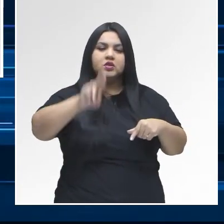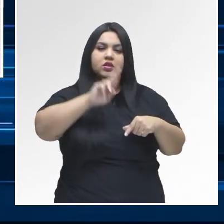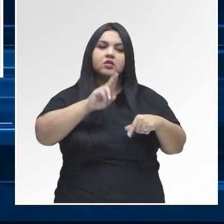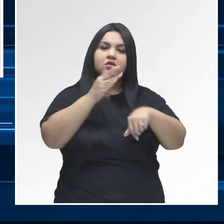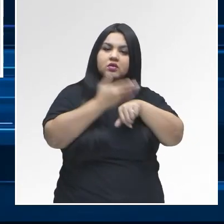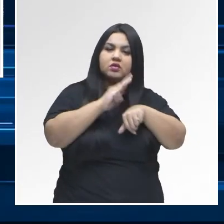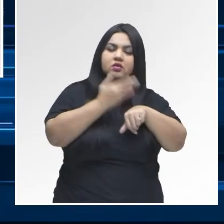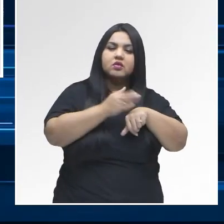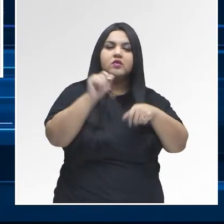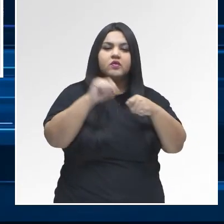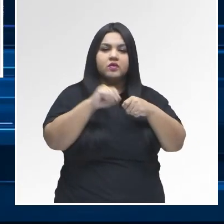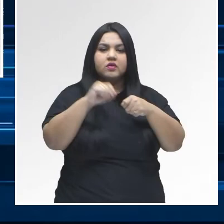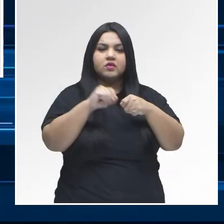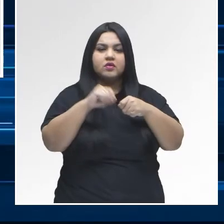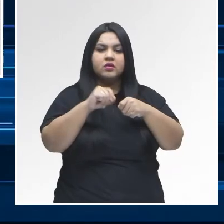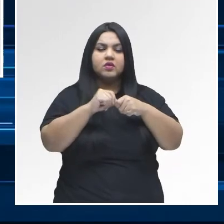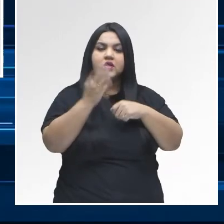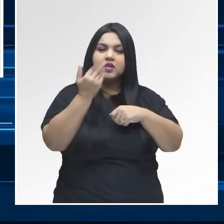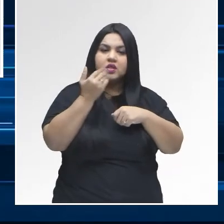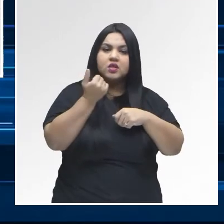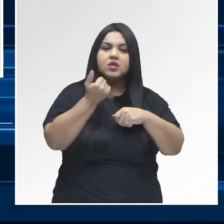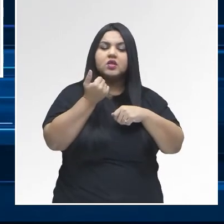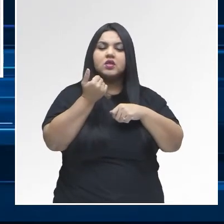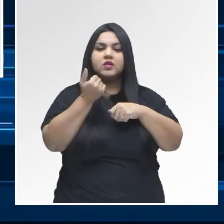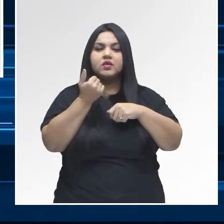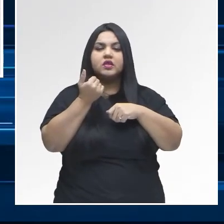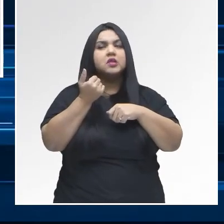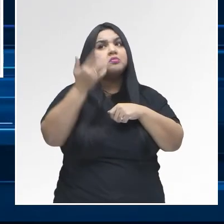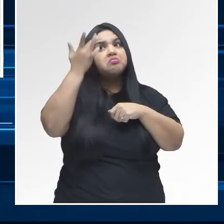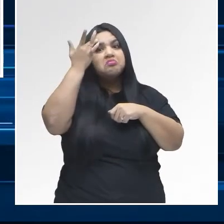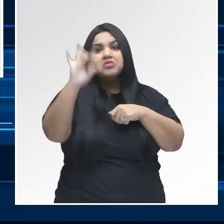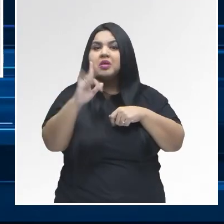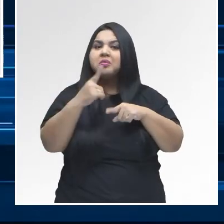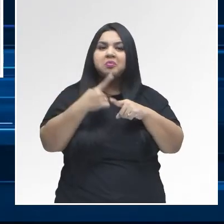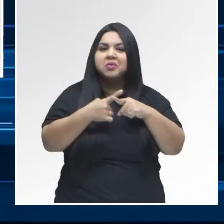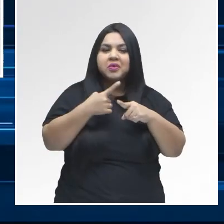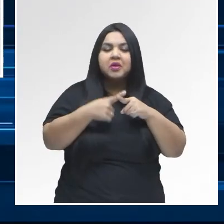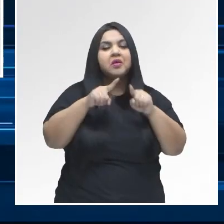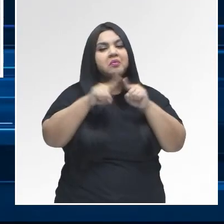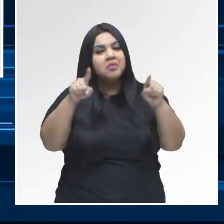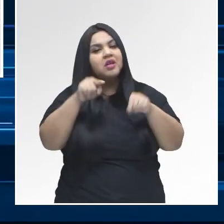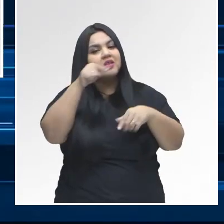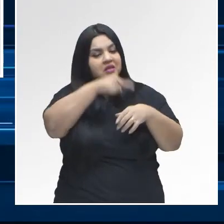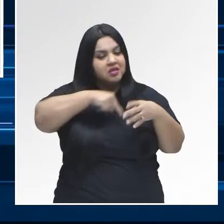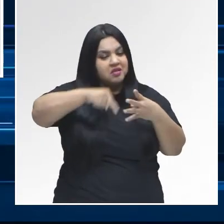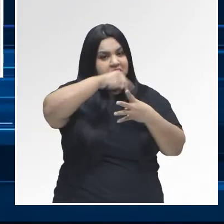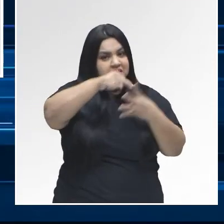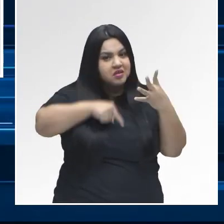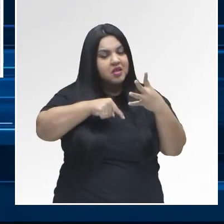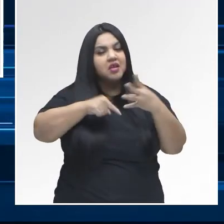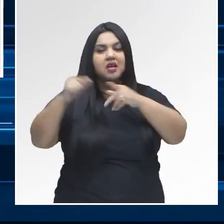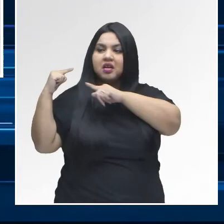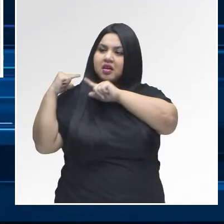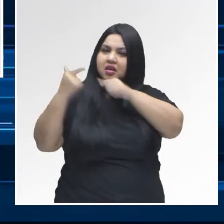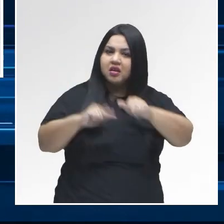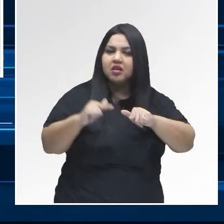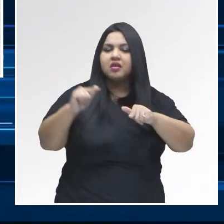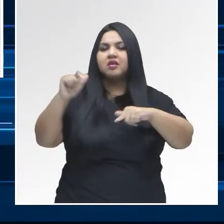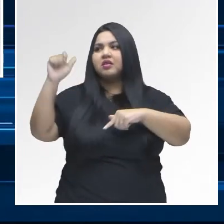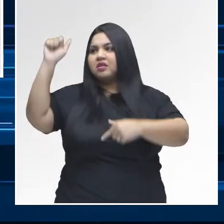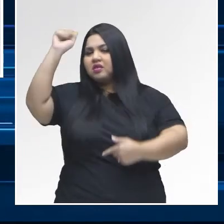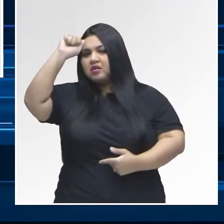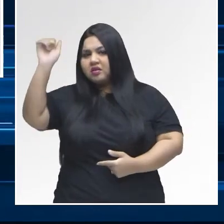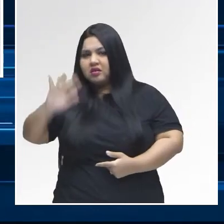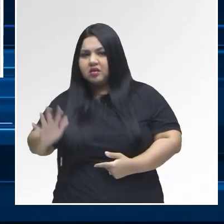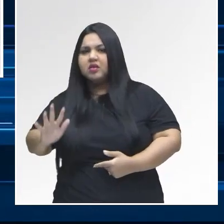pratica hoje, né? Esses hábitos alimentares sem sequer, muitas vezes, saber que isso é herança dessas pessoas que foram tratadas